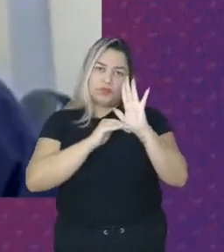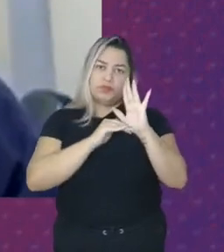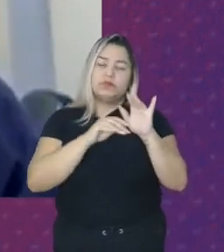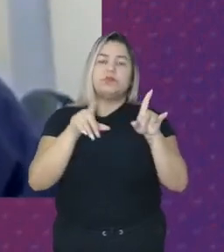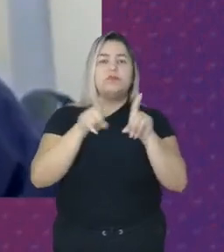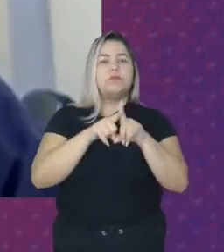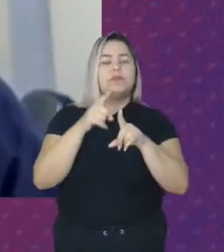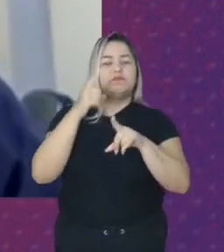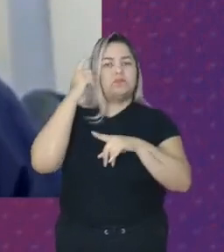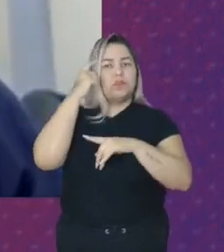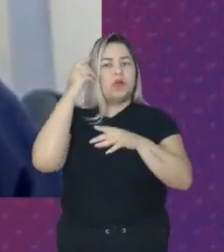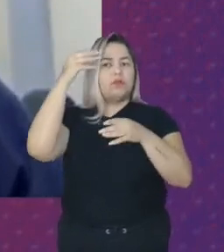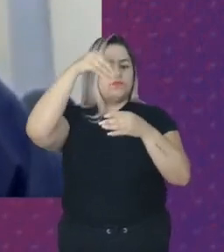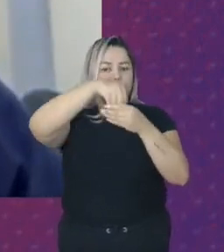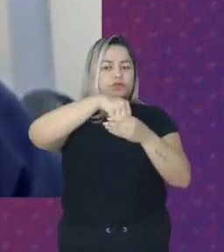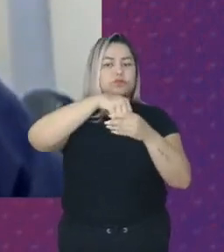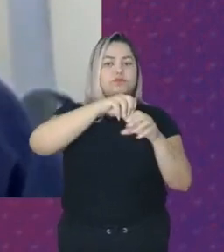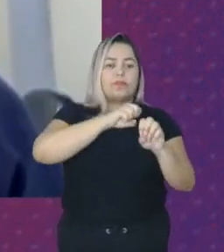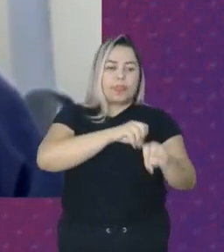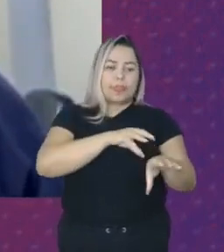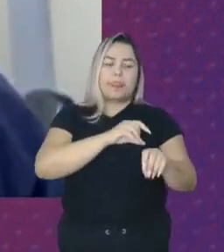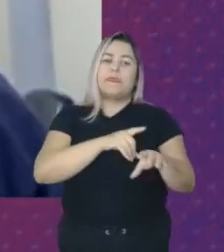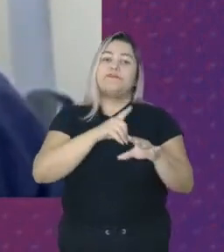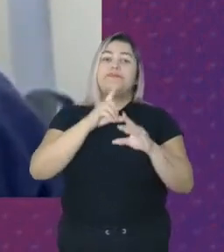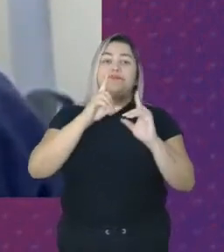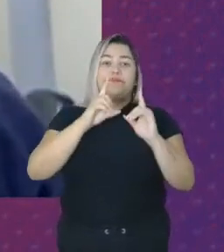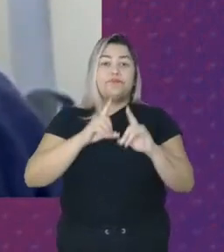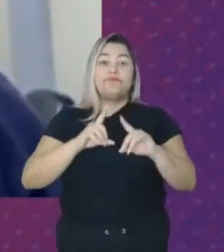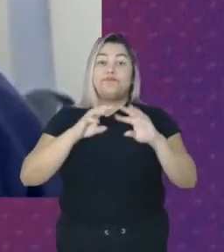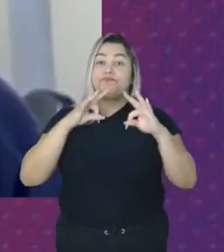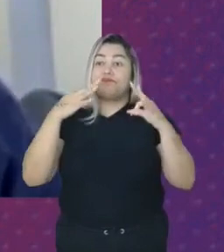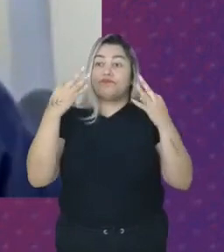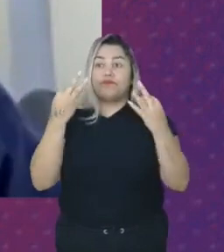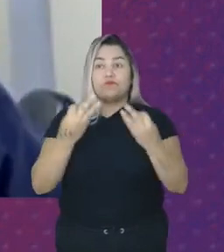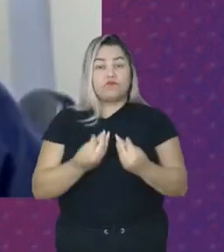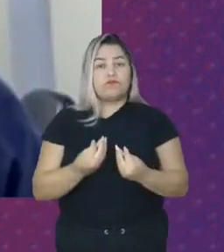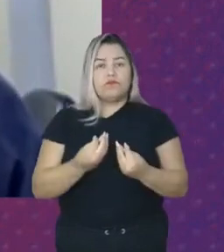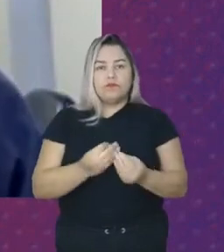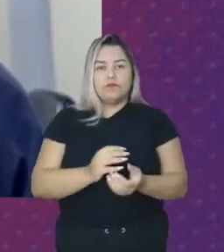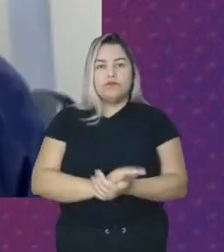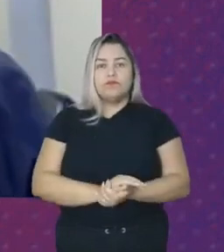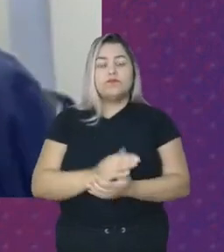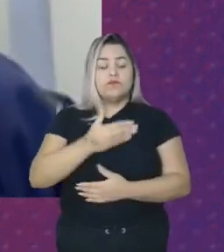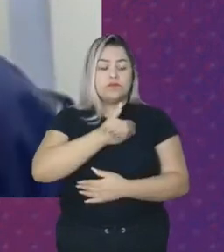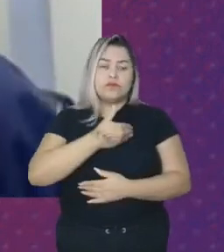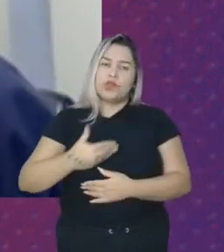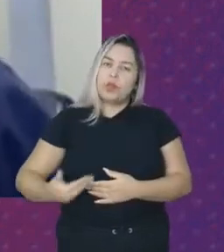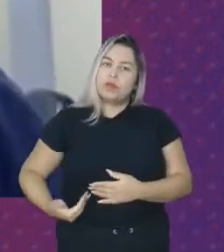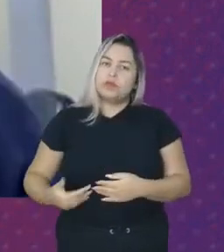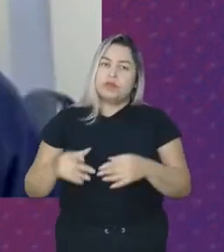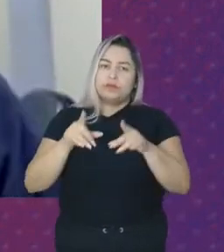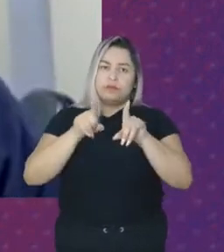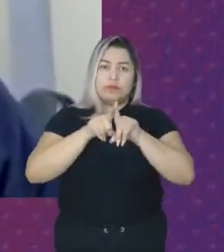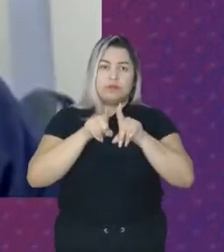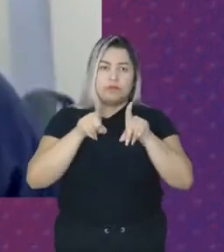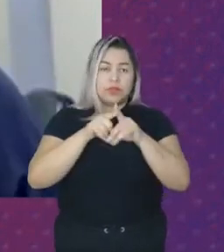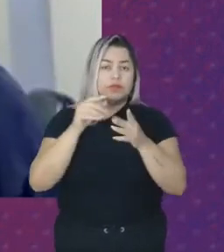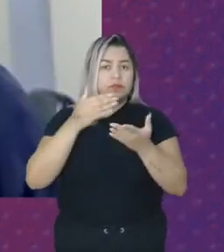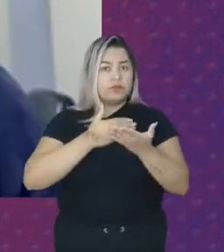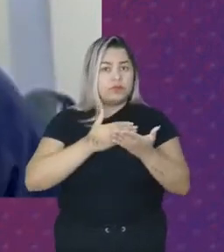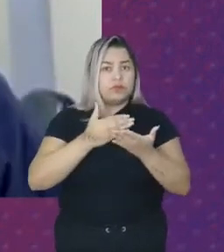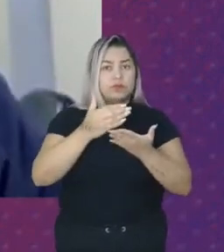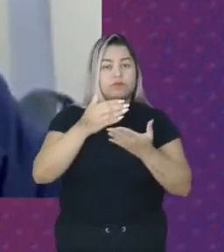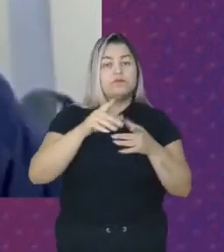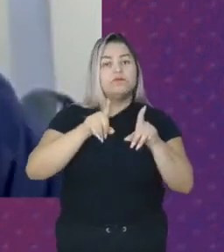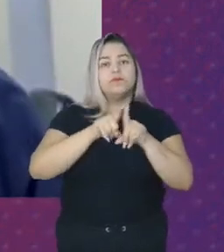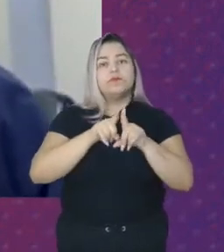essa ideia da educação como direito de todos, como direito público subjetivo, inicialmente o